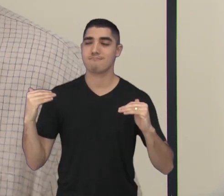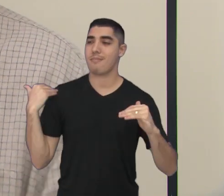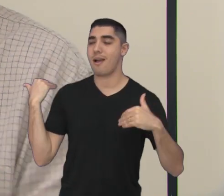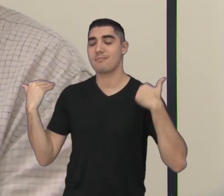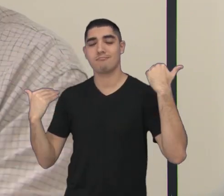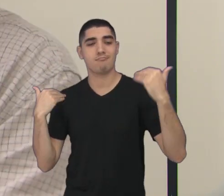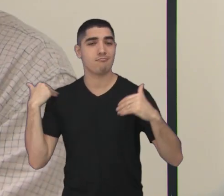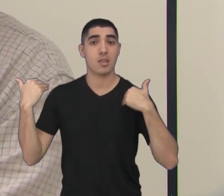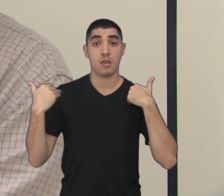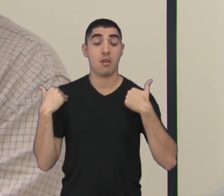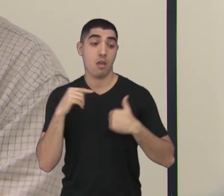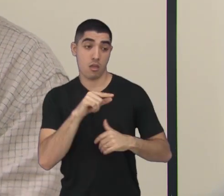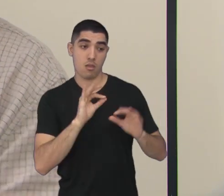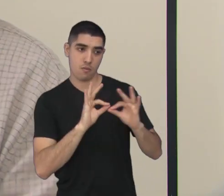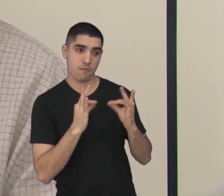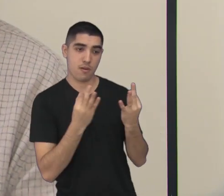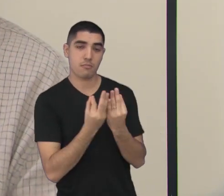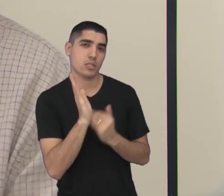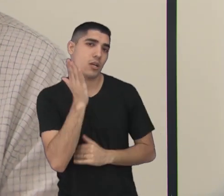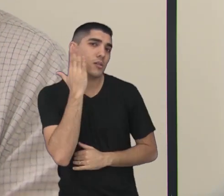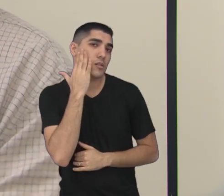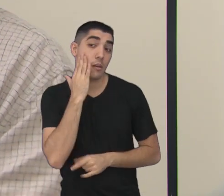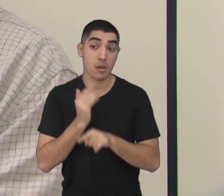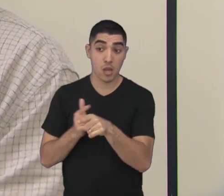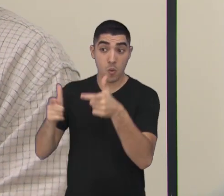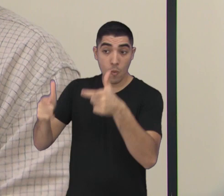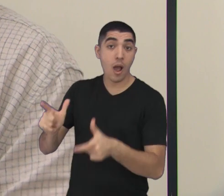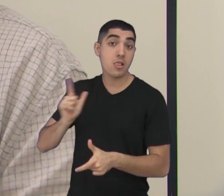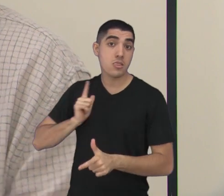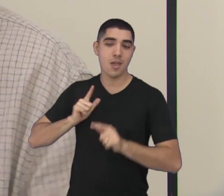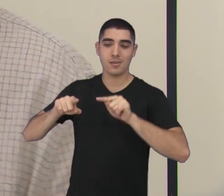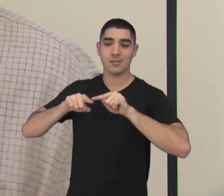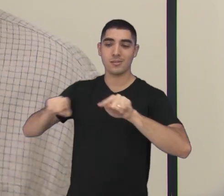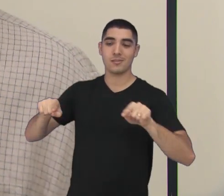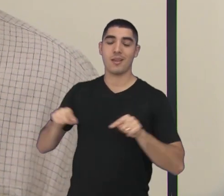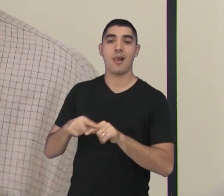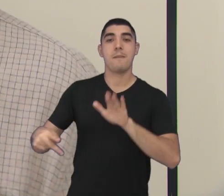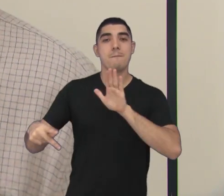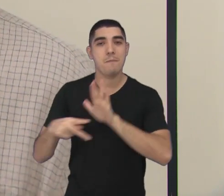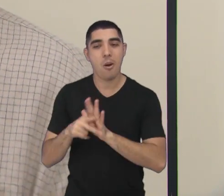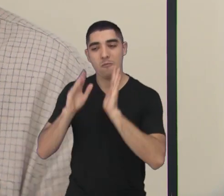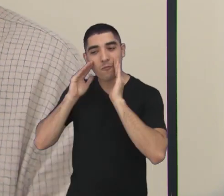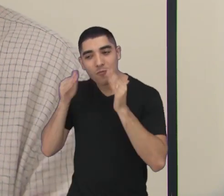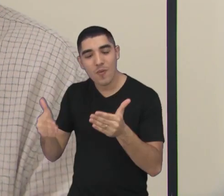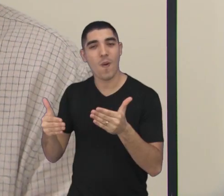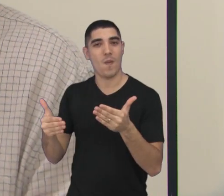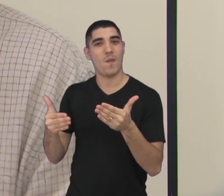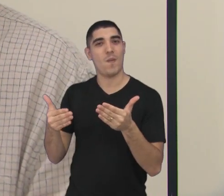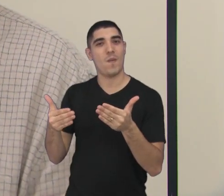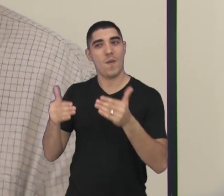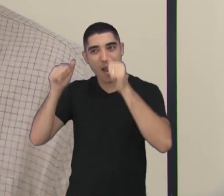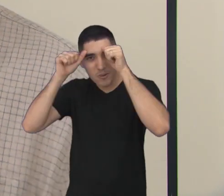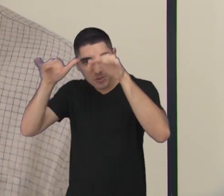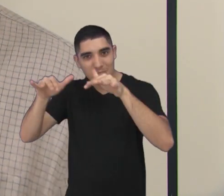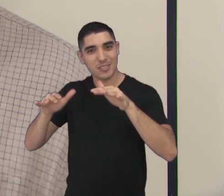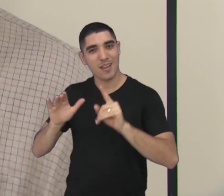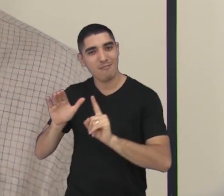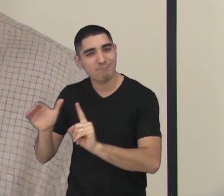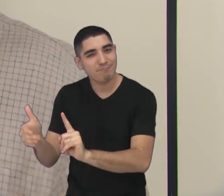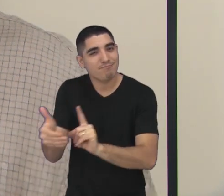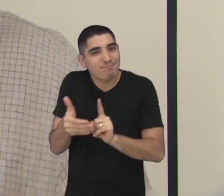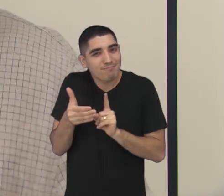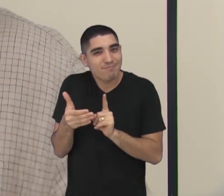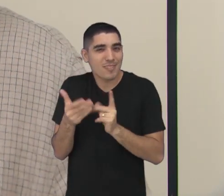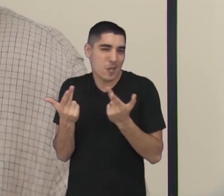família também sabe que vai sair para um local que vai ser recebido bem, né? Um espaço está pensando na inclusão, e